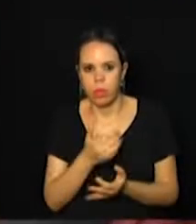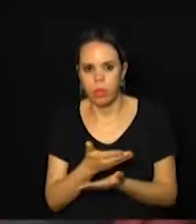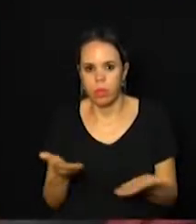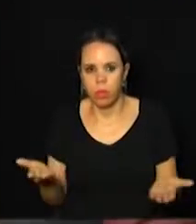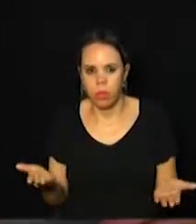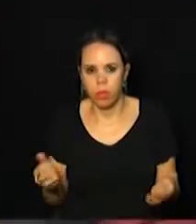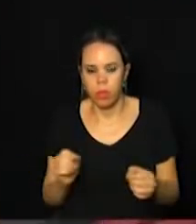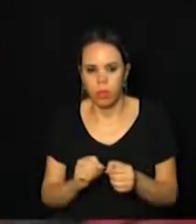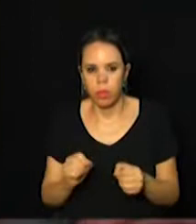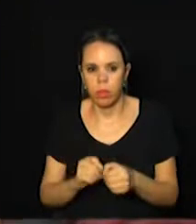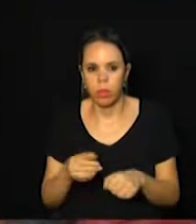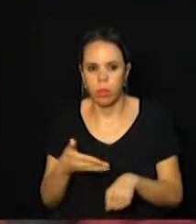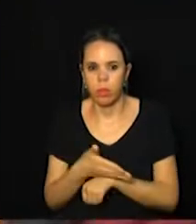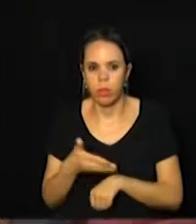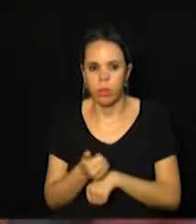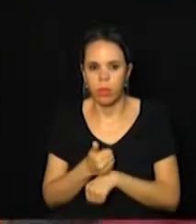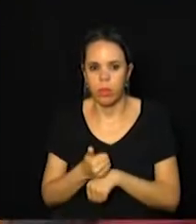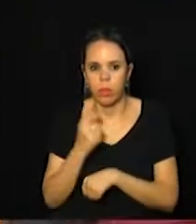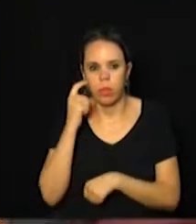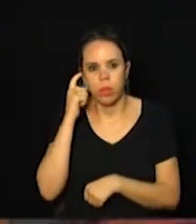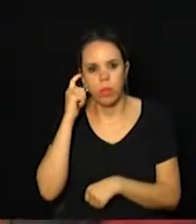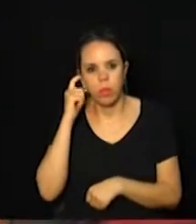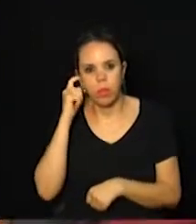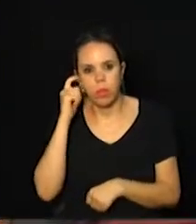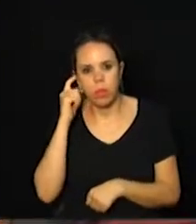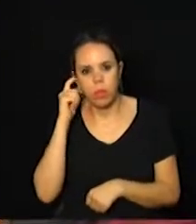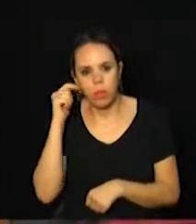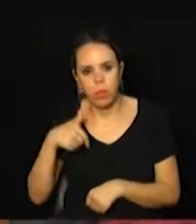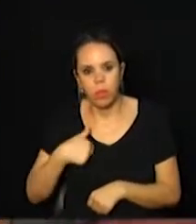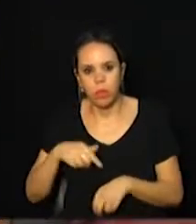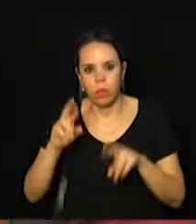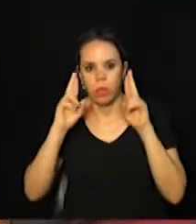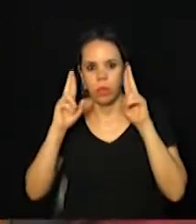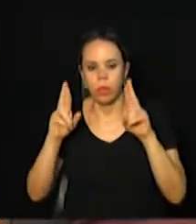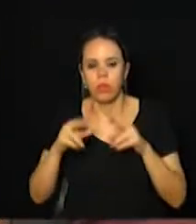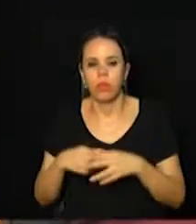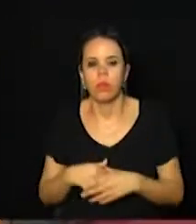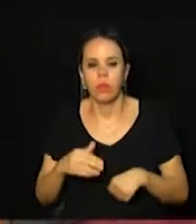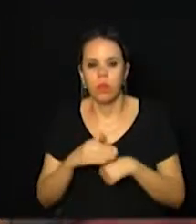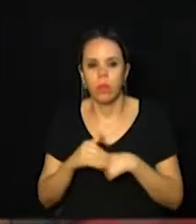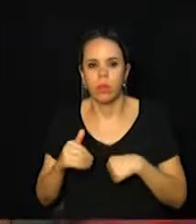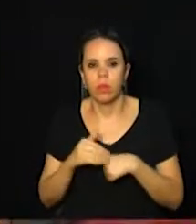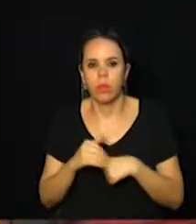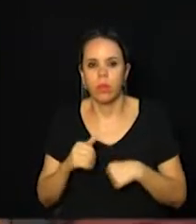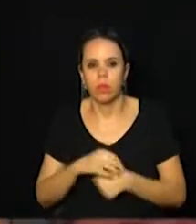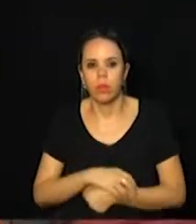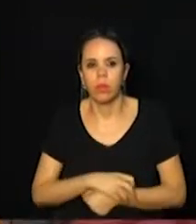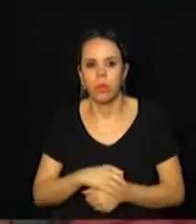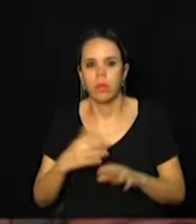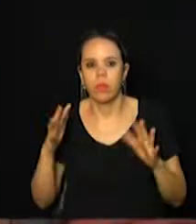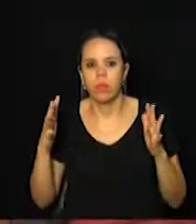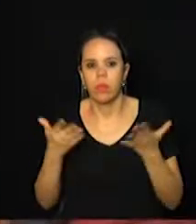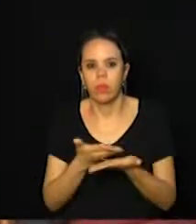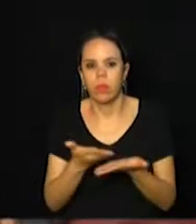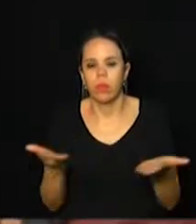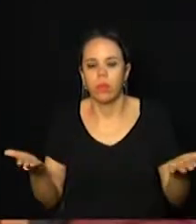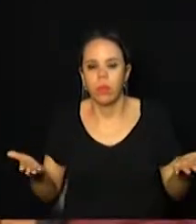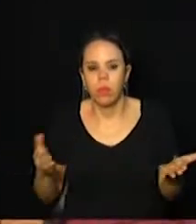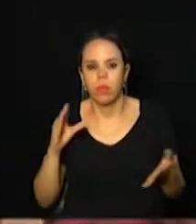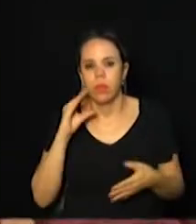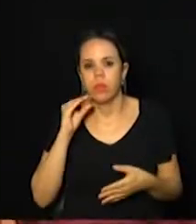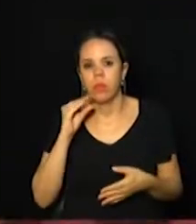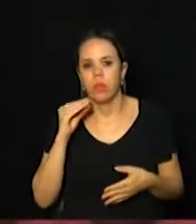que fazem parte dessa categoria toque o meu meu respeito o meu carinho e Parabéns para vocês